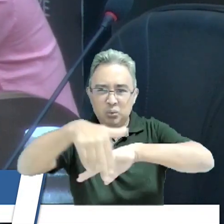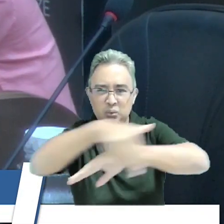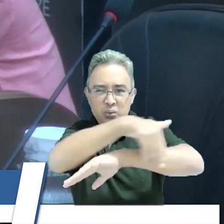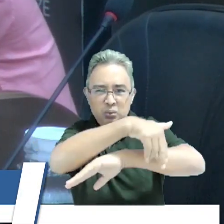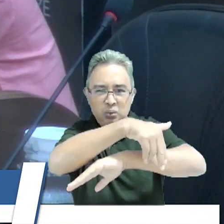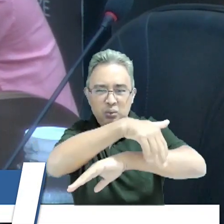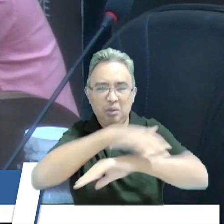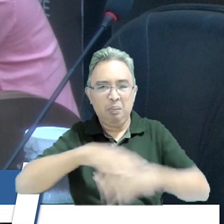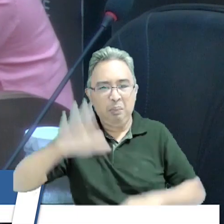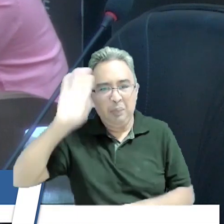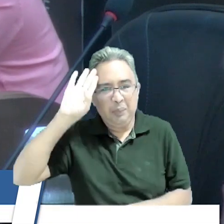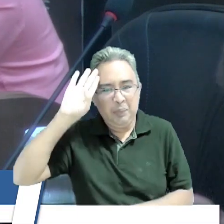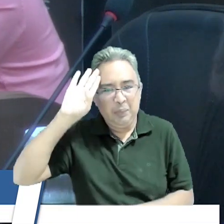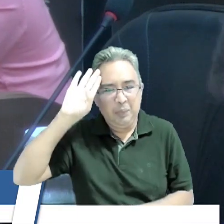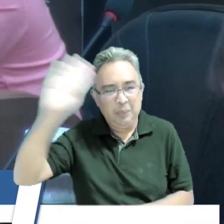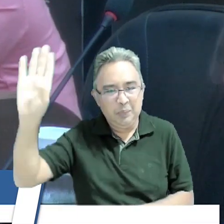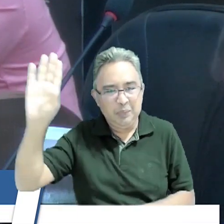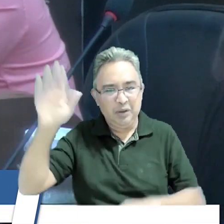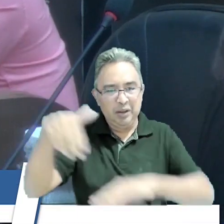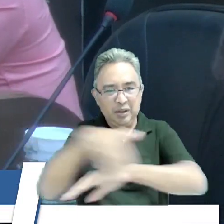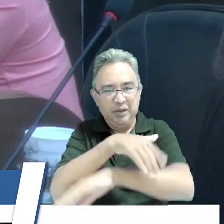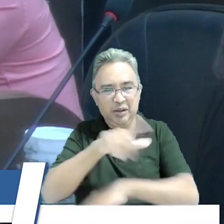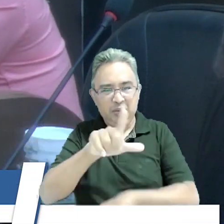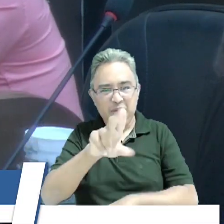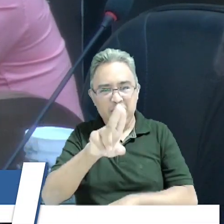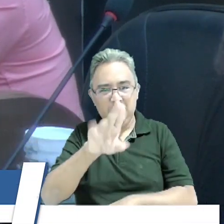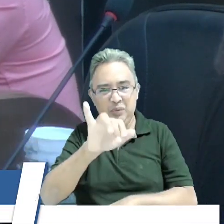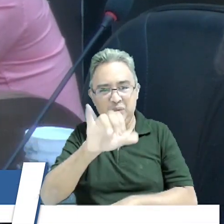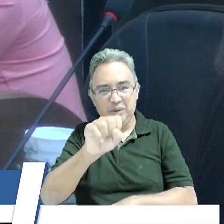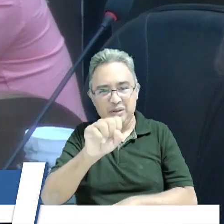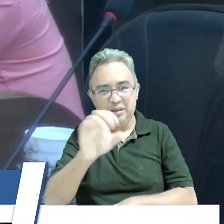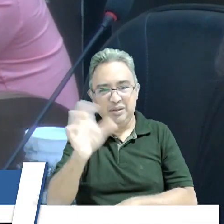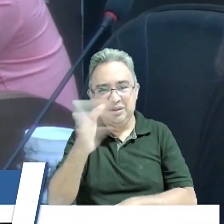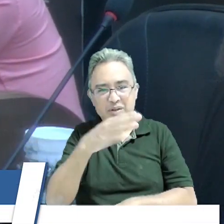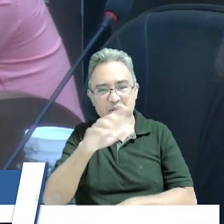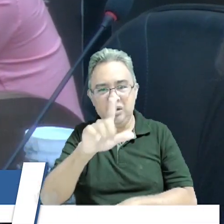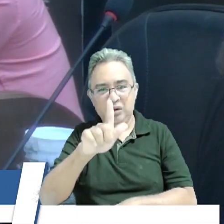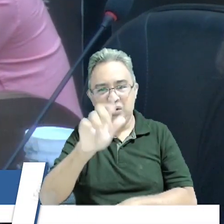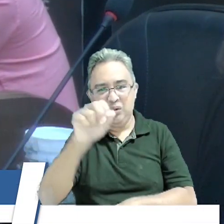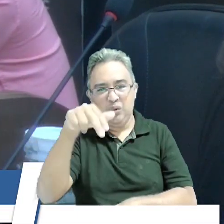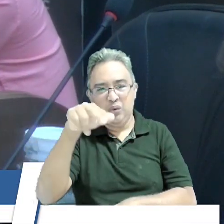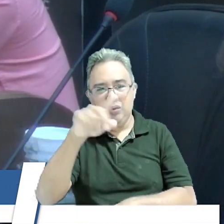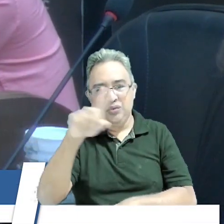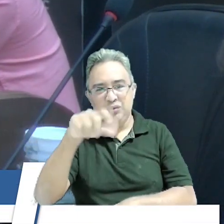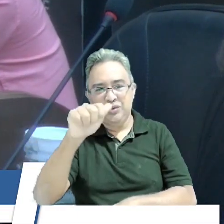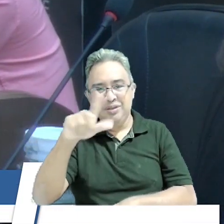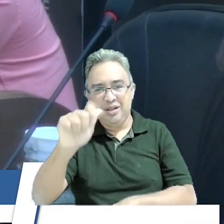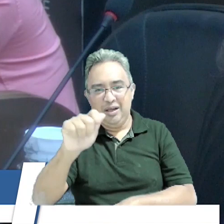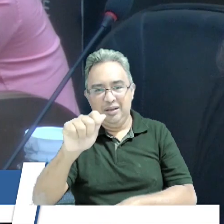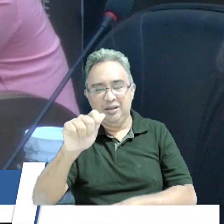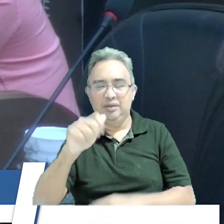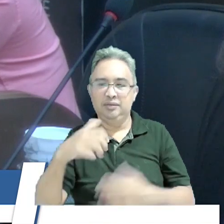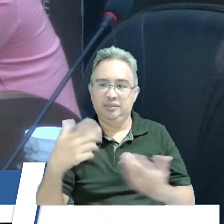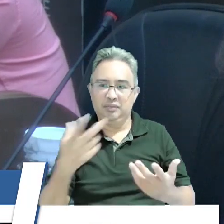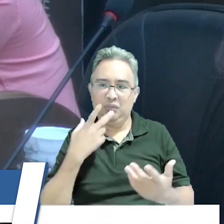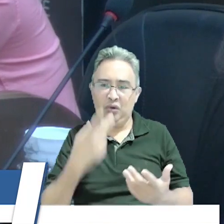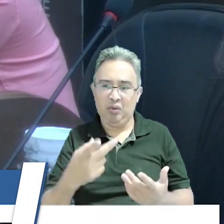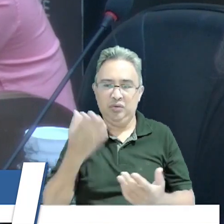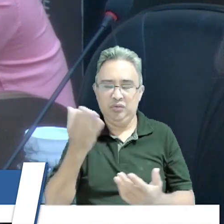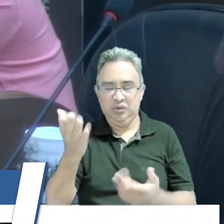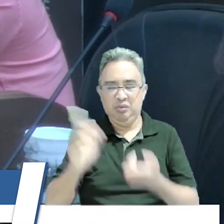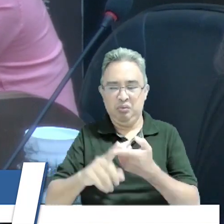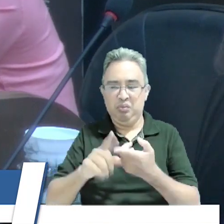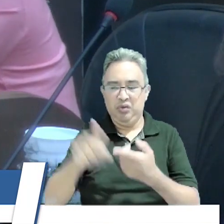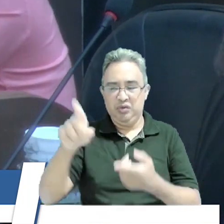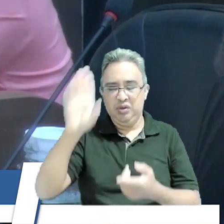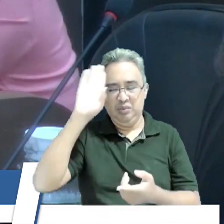principalmente na rua Luiz Gonzaga, né? E o presidente também fala com muita propriedade que o ano